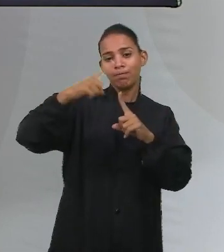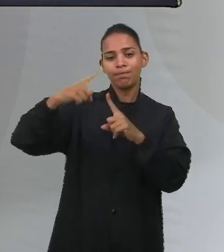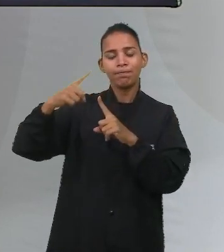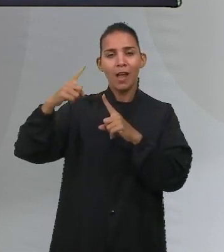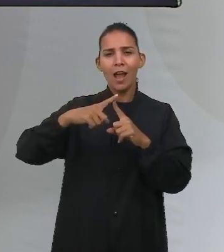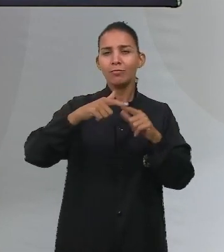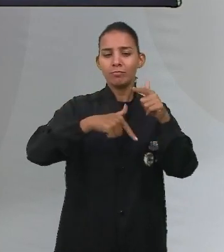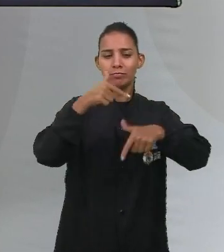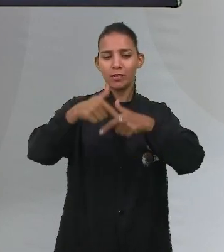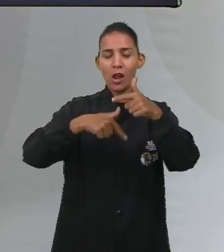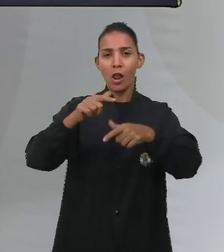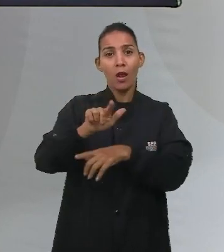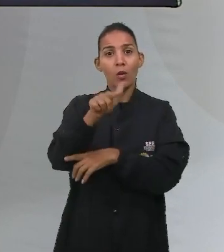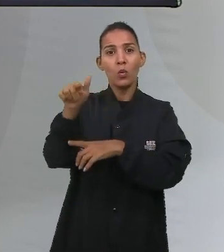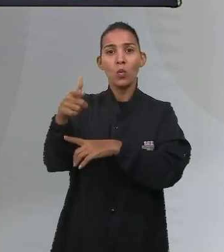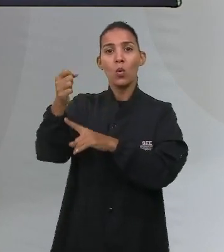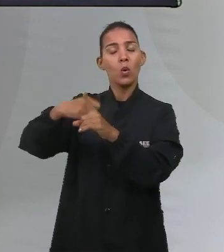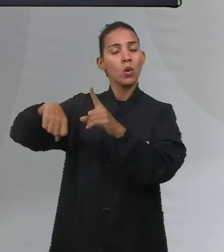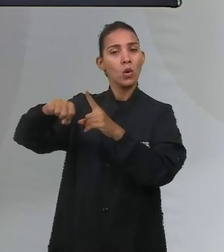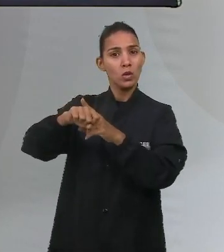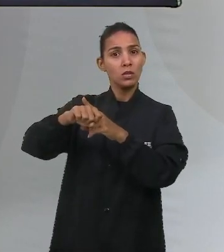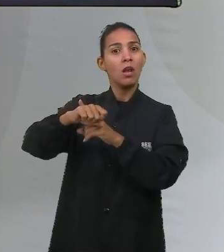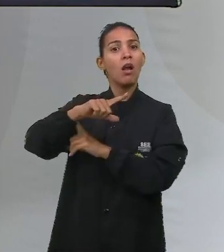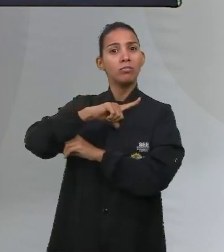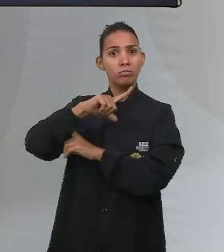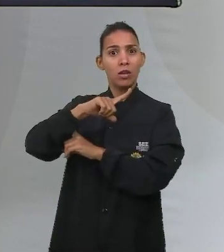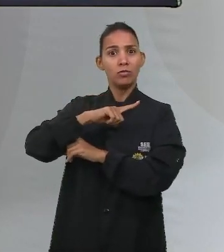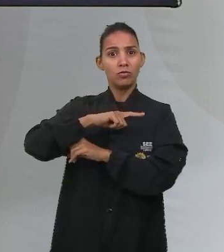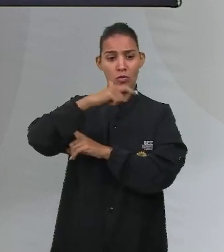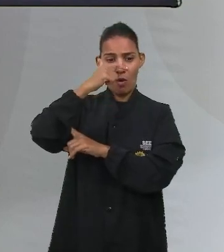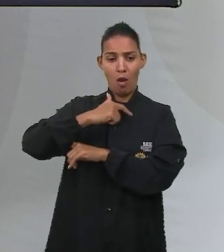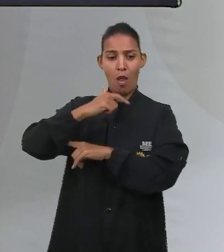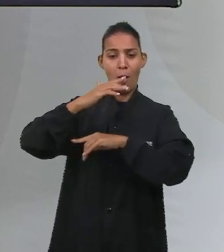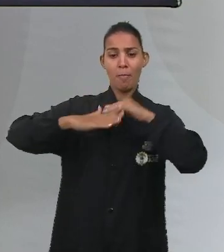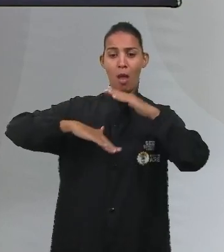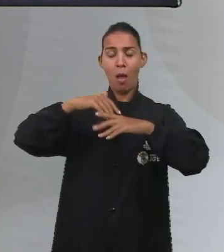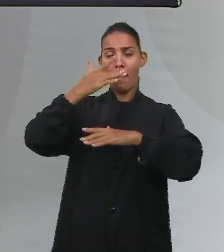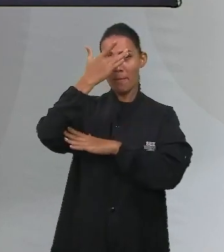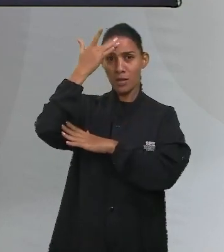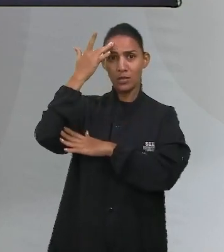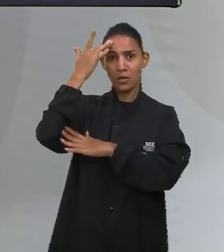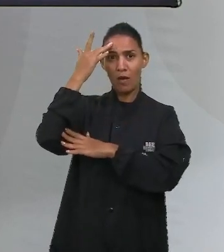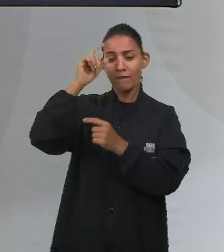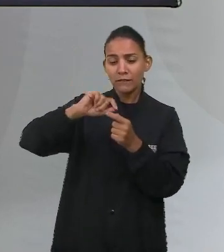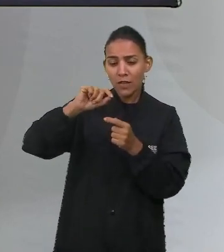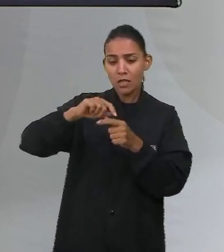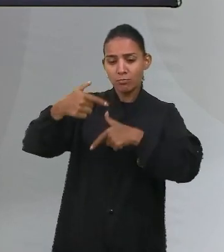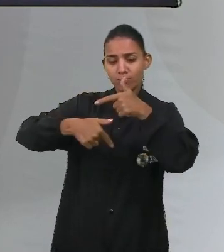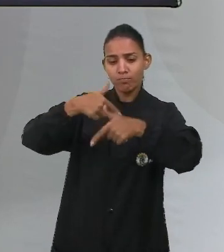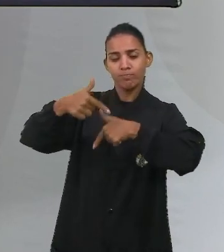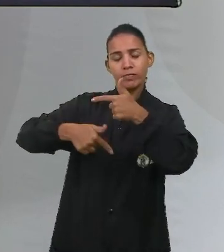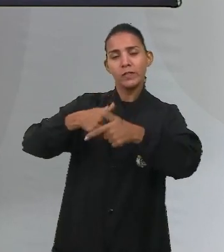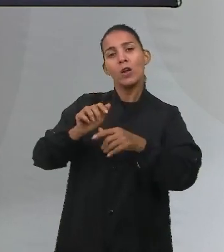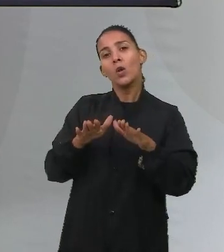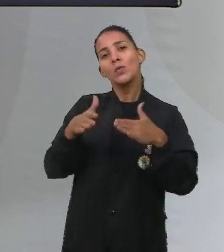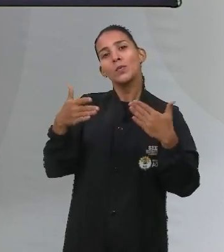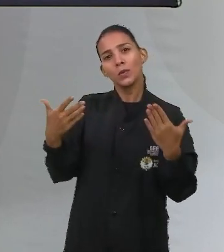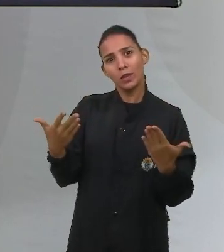que em outras sociedades as pessoas elas estavam habituadas a executar? Sem sombra de